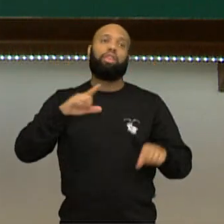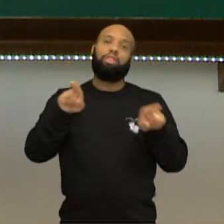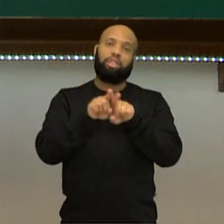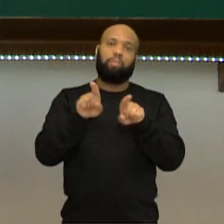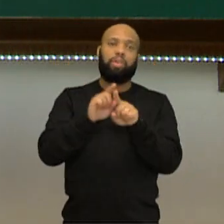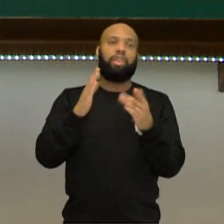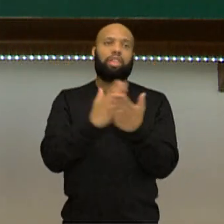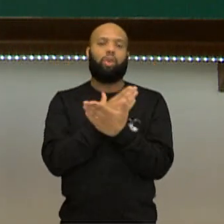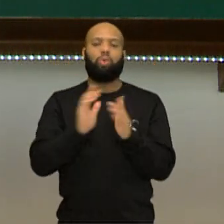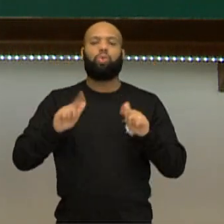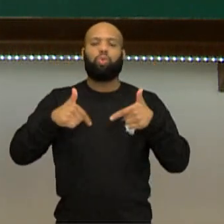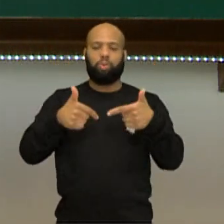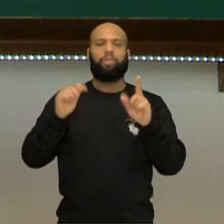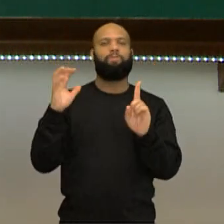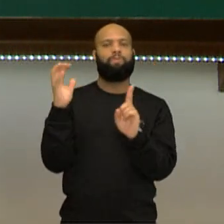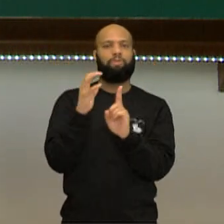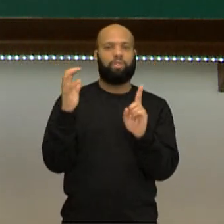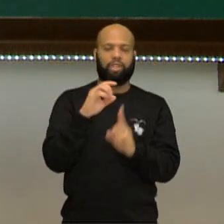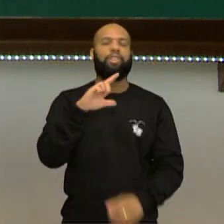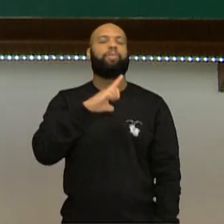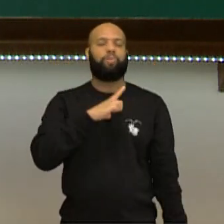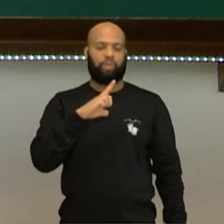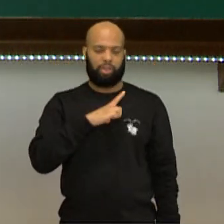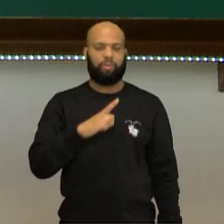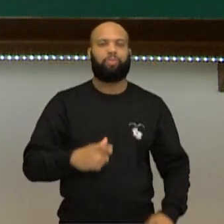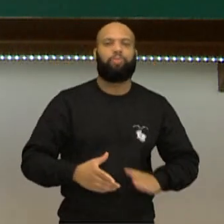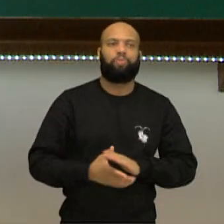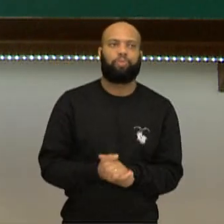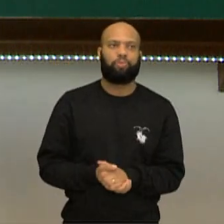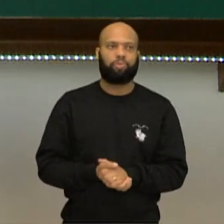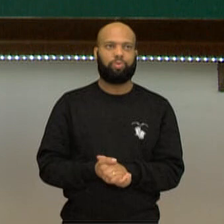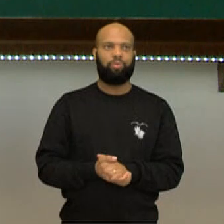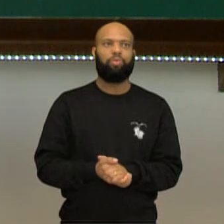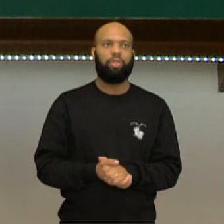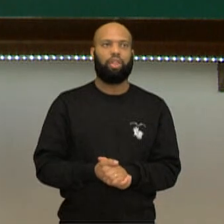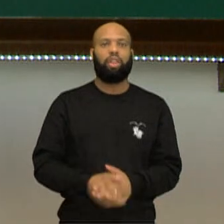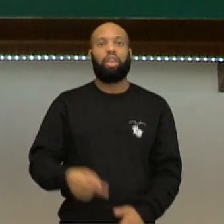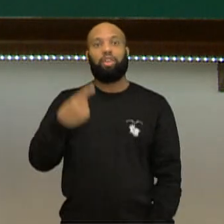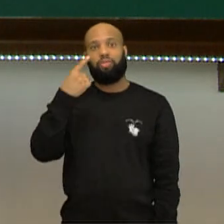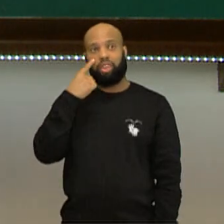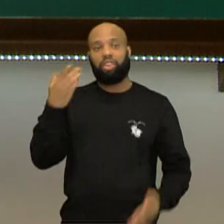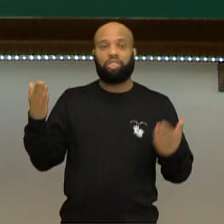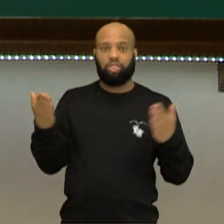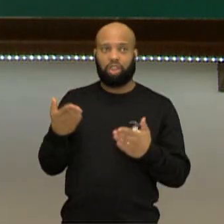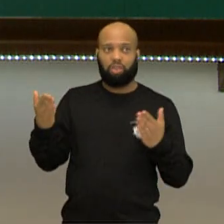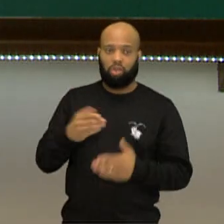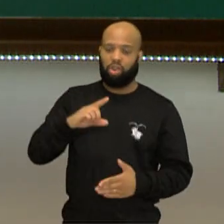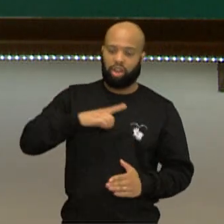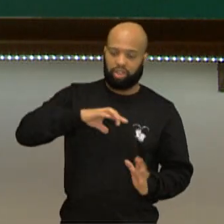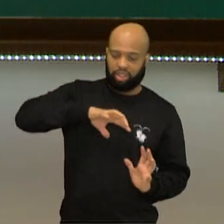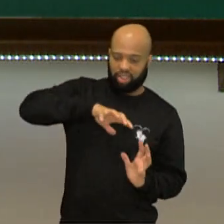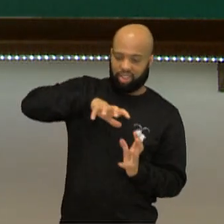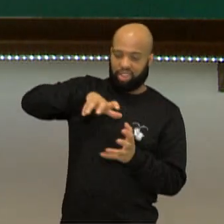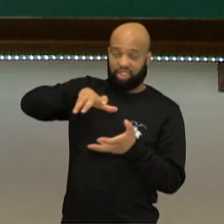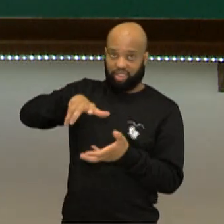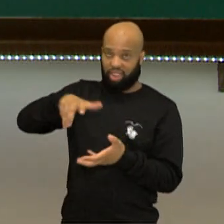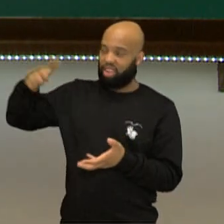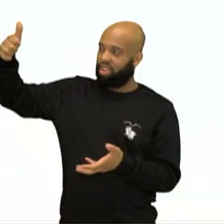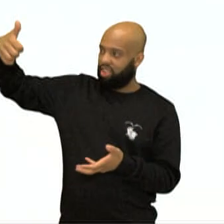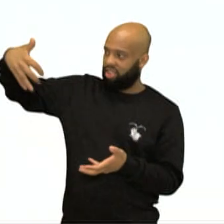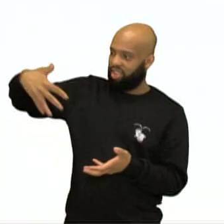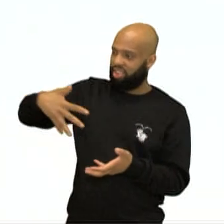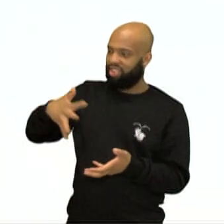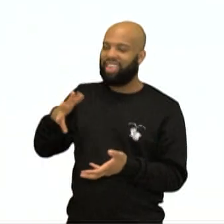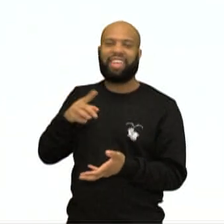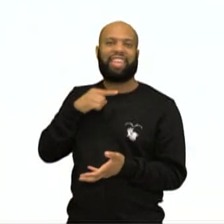também potencializadas pela ação humana. Aí nós também vamos ver o efeito estufa, que é um fenômeno responsável